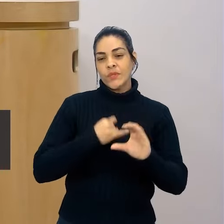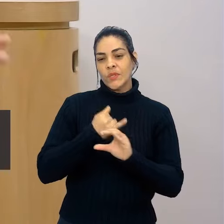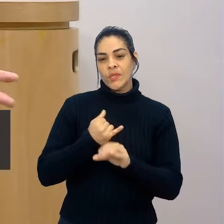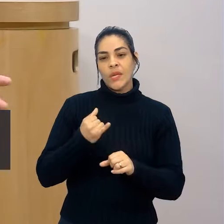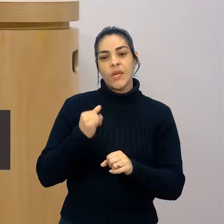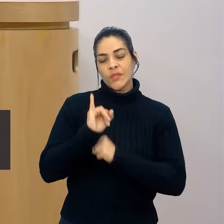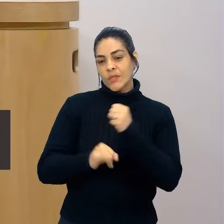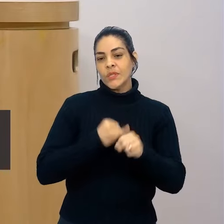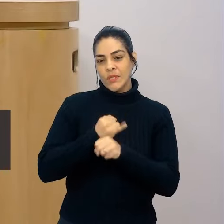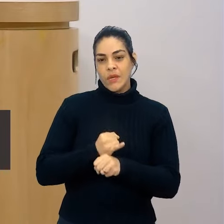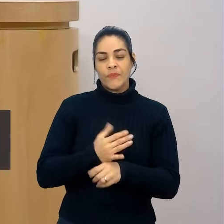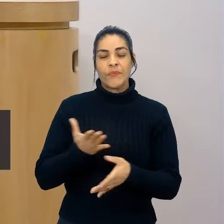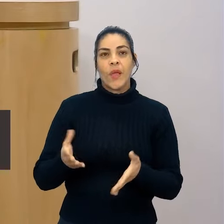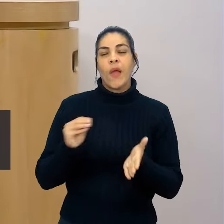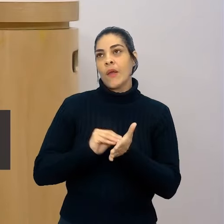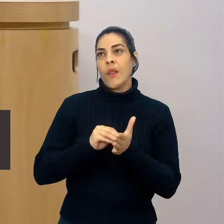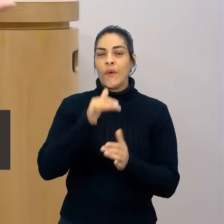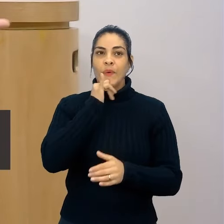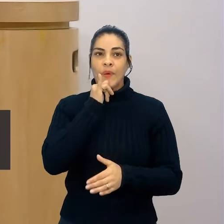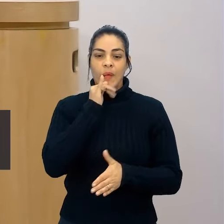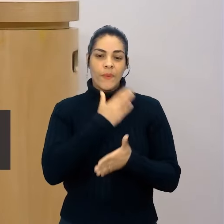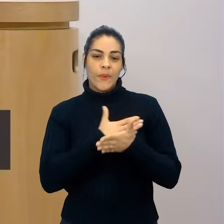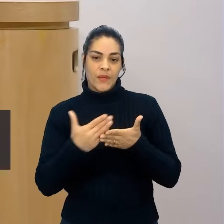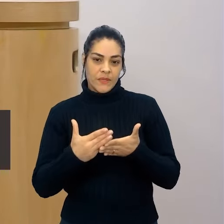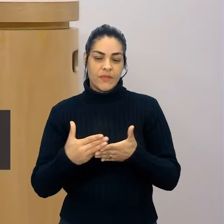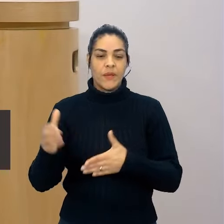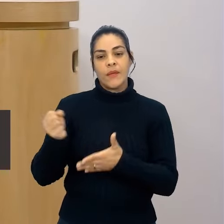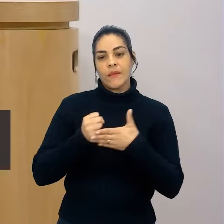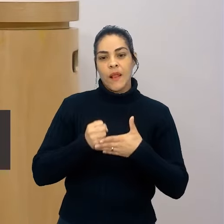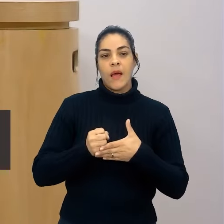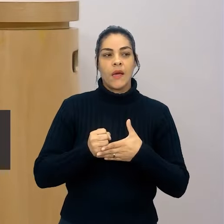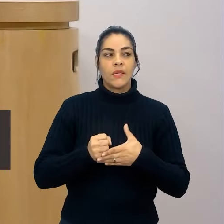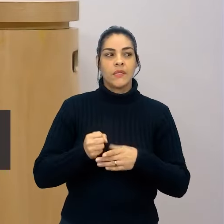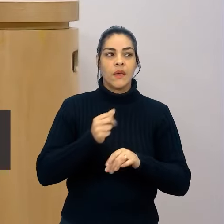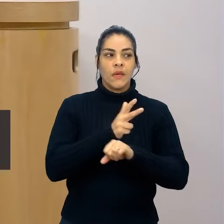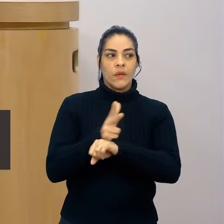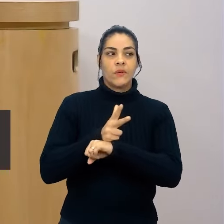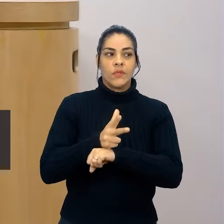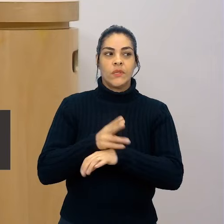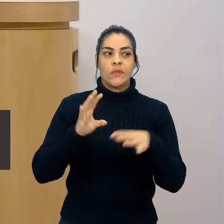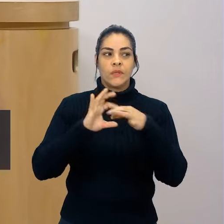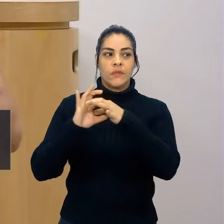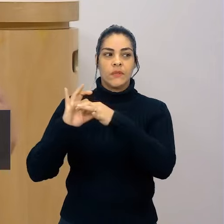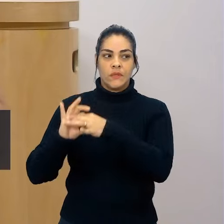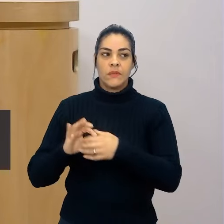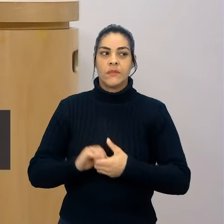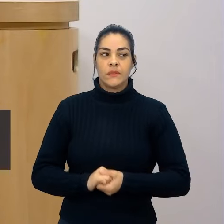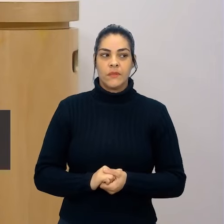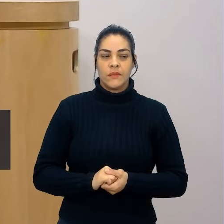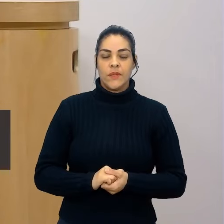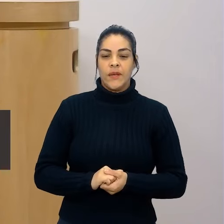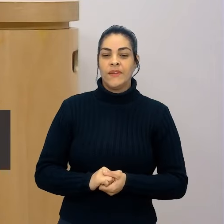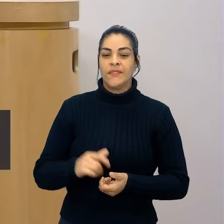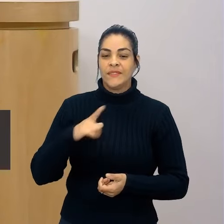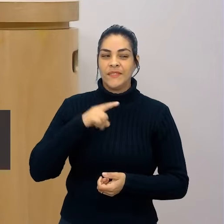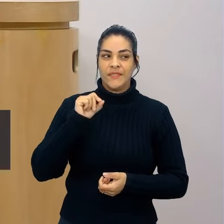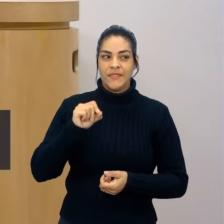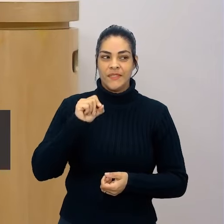para começar, então a gente traz aí um vídeo de contextualização, né? É algo que o próprio material digital já traz